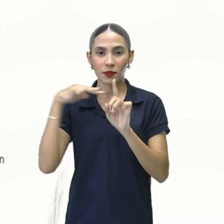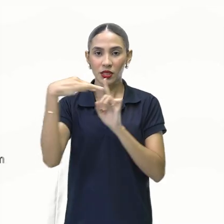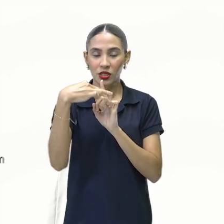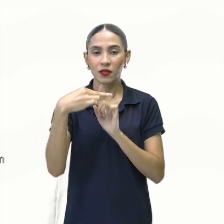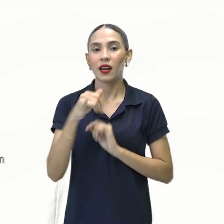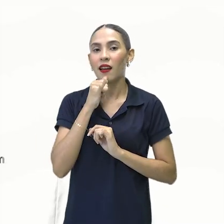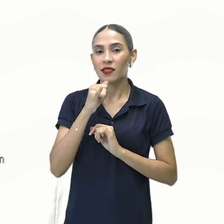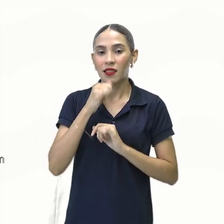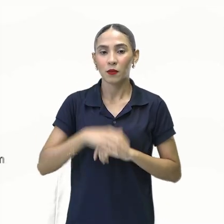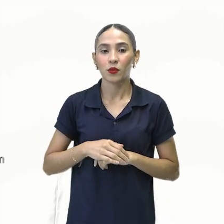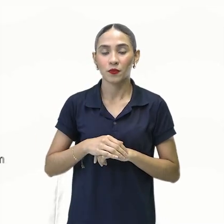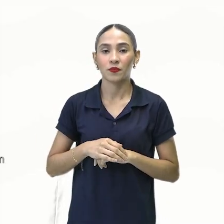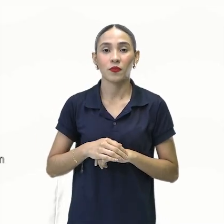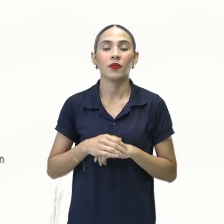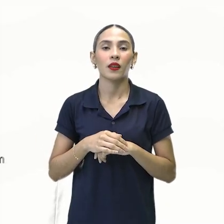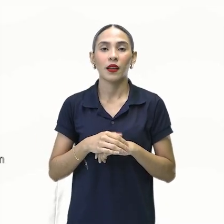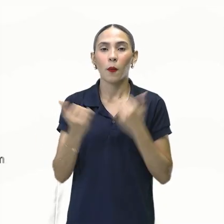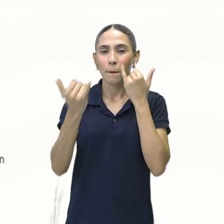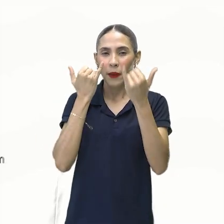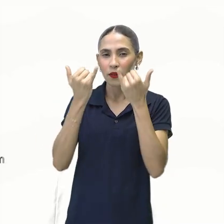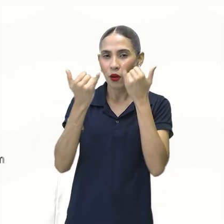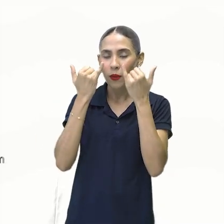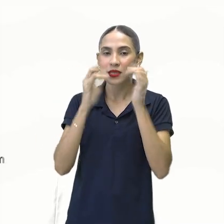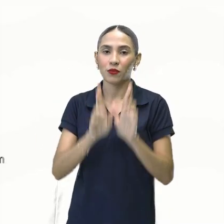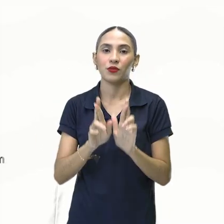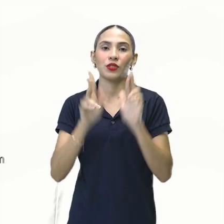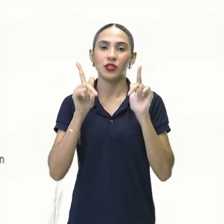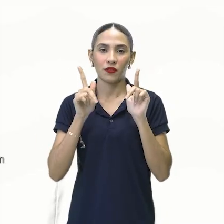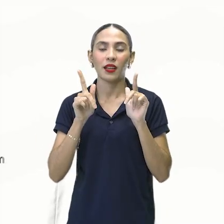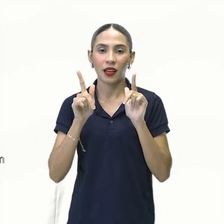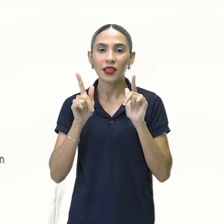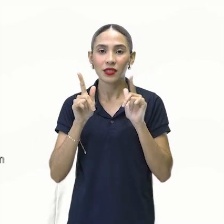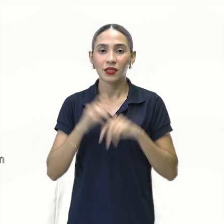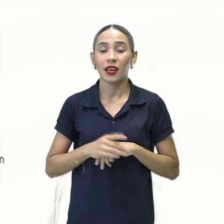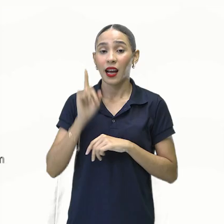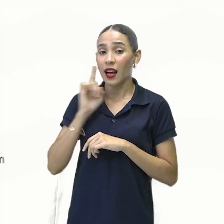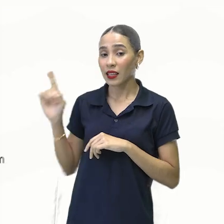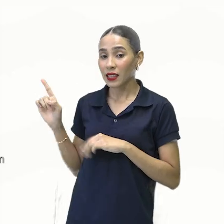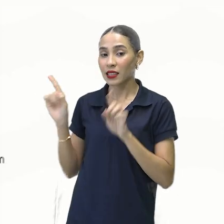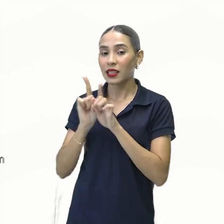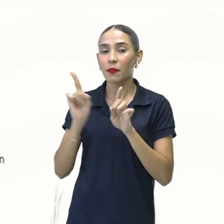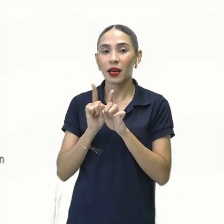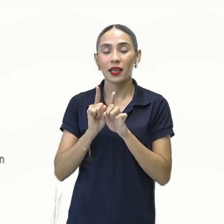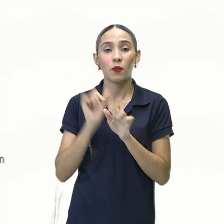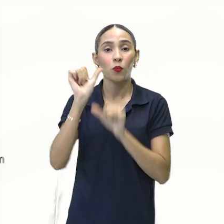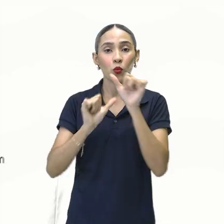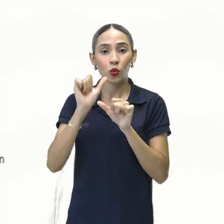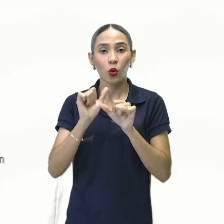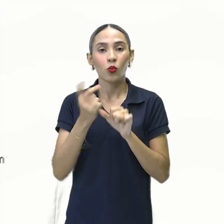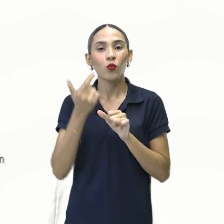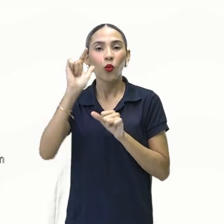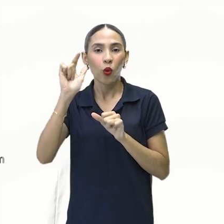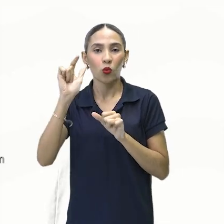reformulada. Ou seja, chega como uma informação diferente e aqui ela passa a se tornar